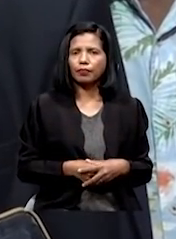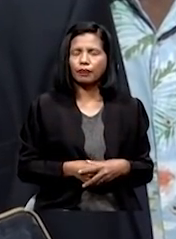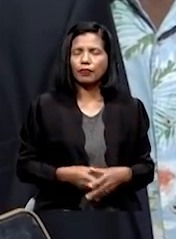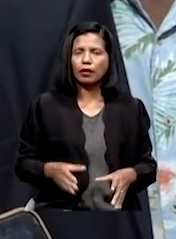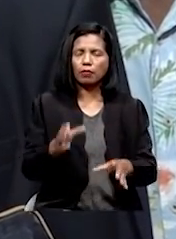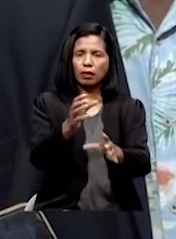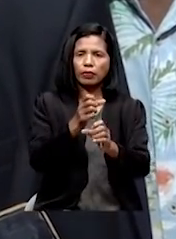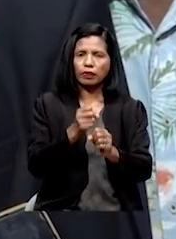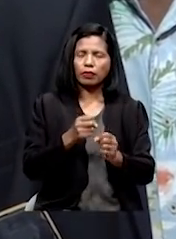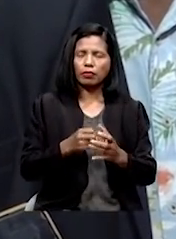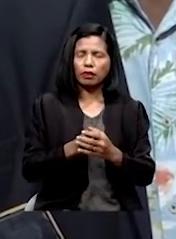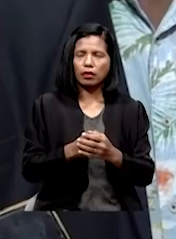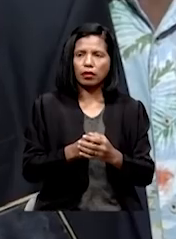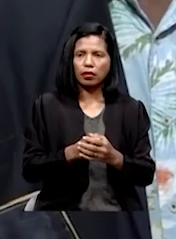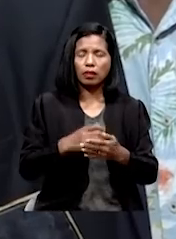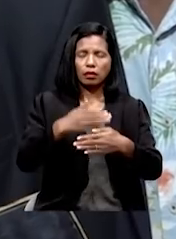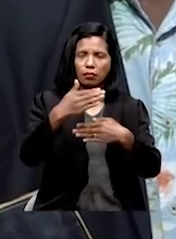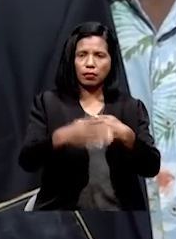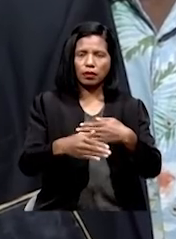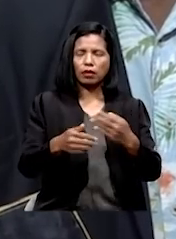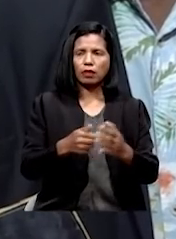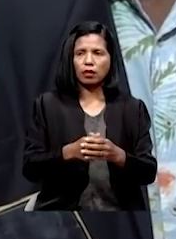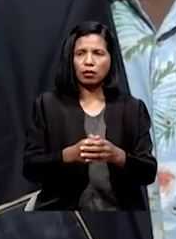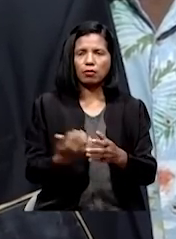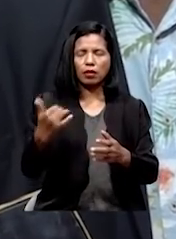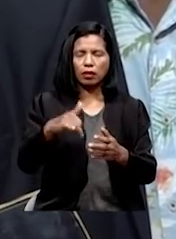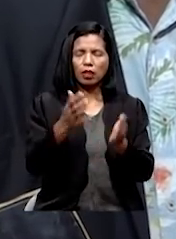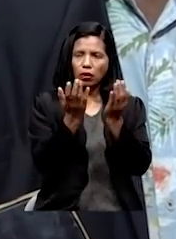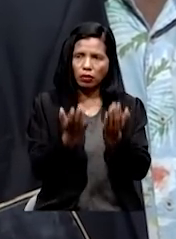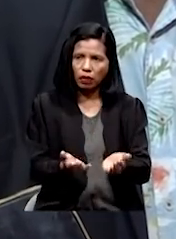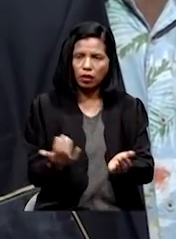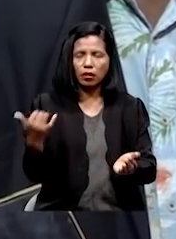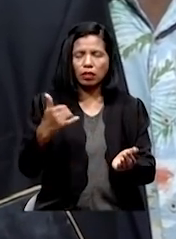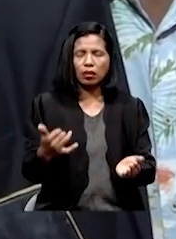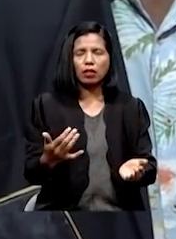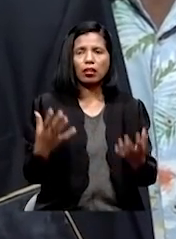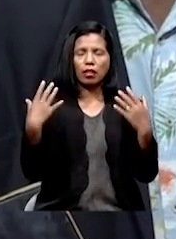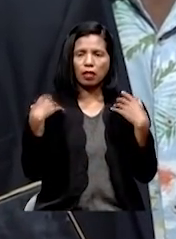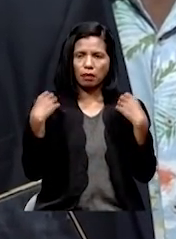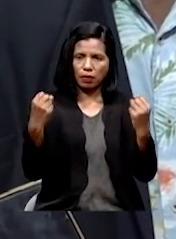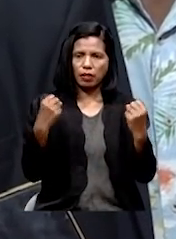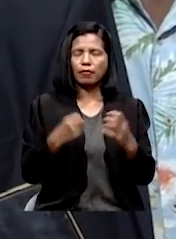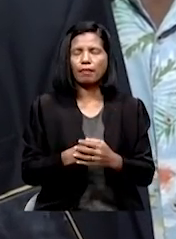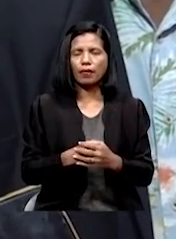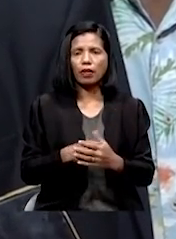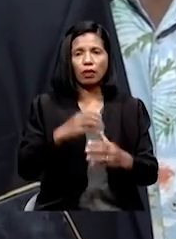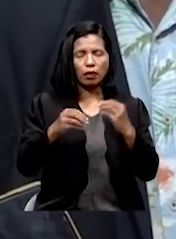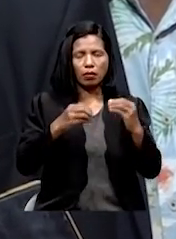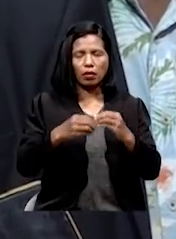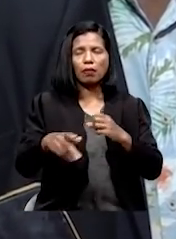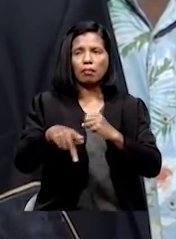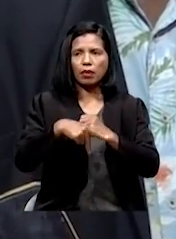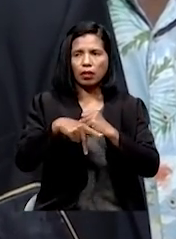foti passo ida nebe Basira toda antepteve non sira brani. Significa ida nema partido ida